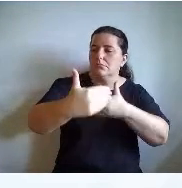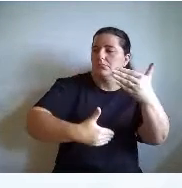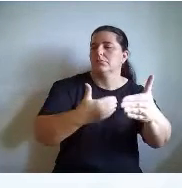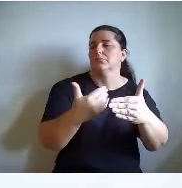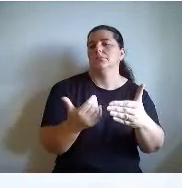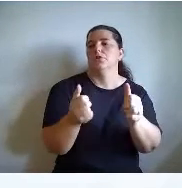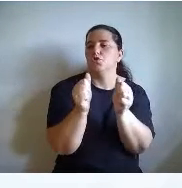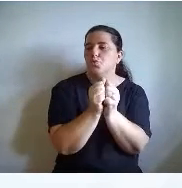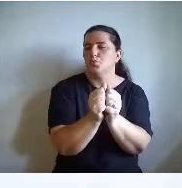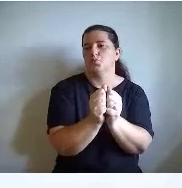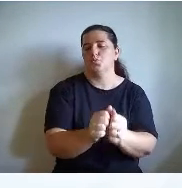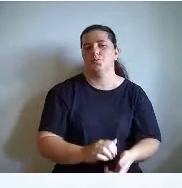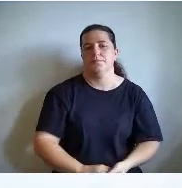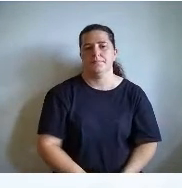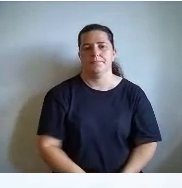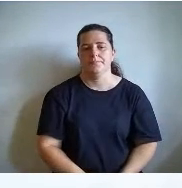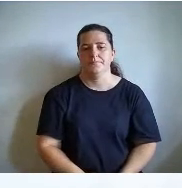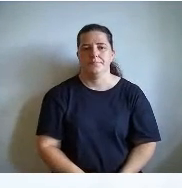favor.